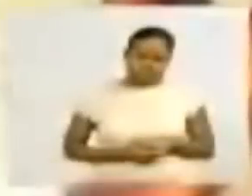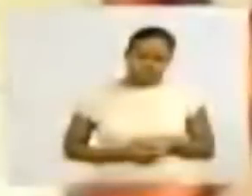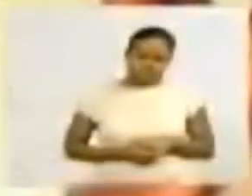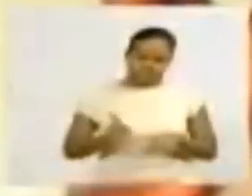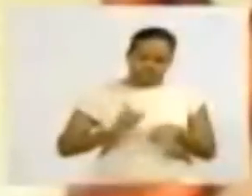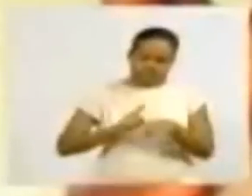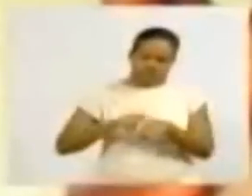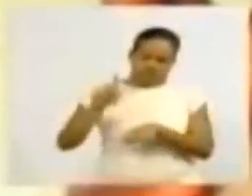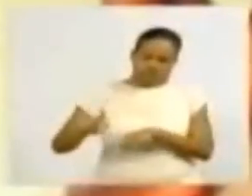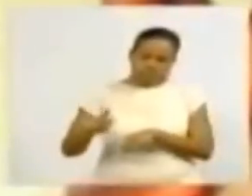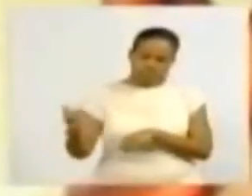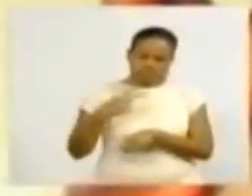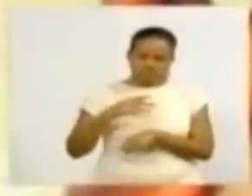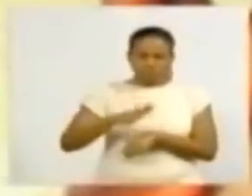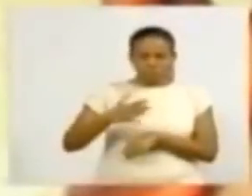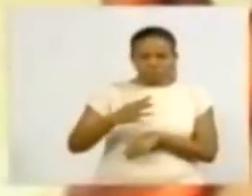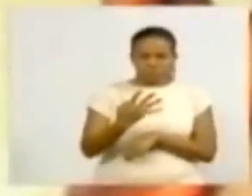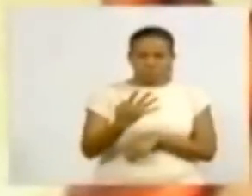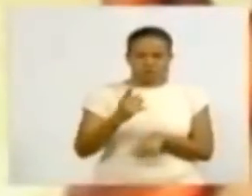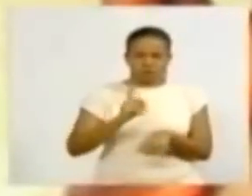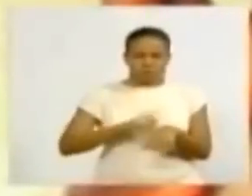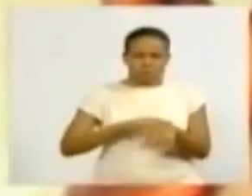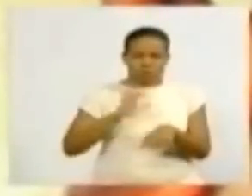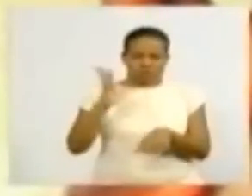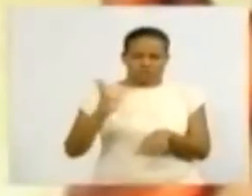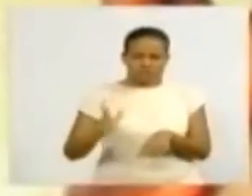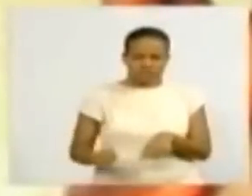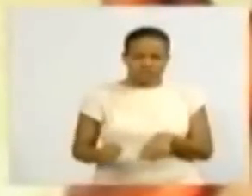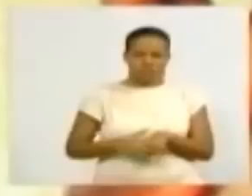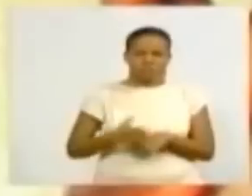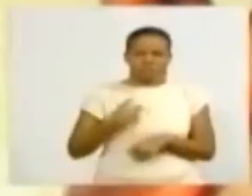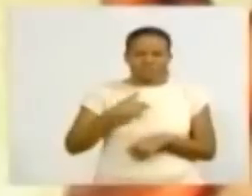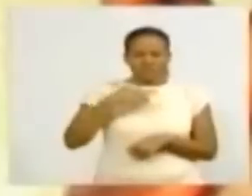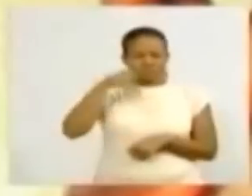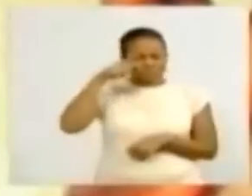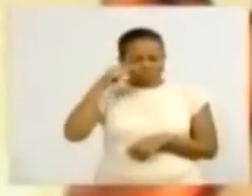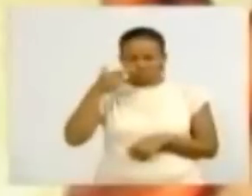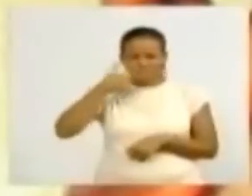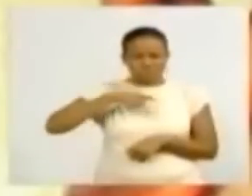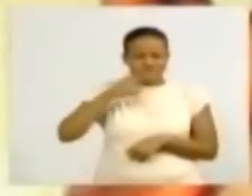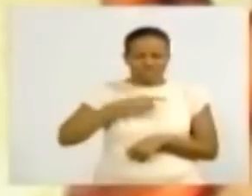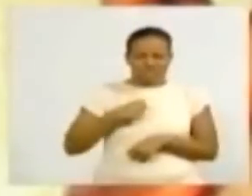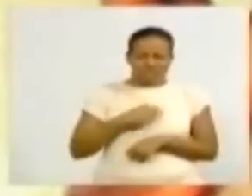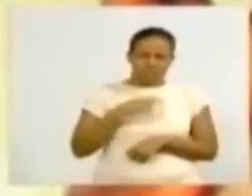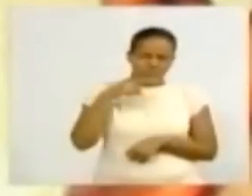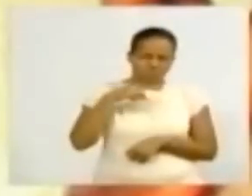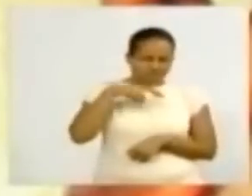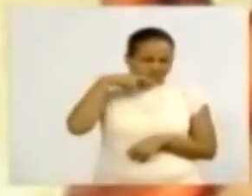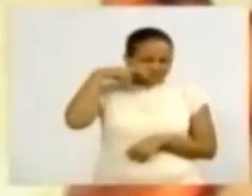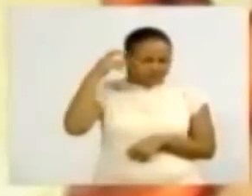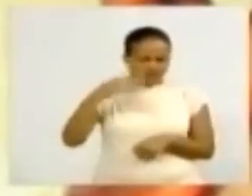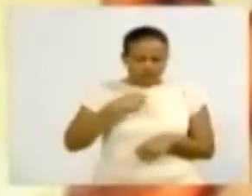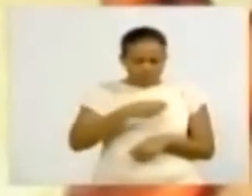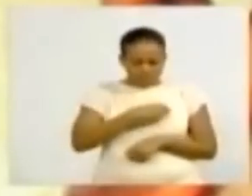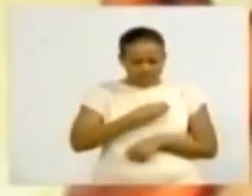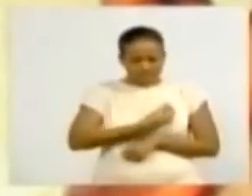E na hora que ele me viu, era quase 4 horas da manhã, e eu não conseguia dormir, amargurado com a minha vida, amargurado com todos os pecados que